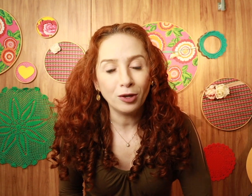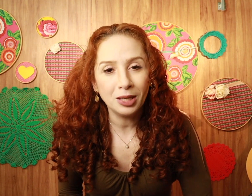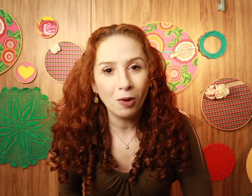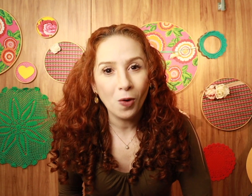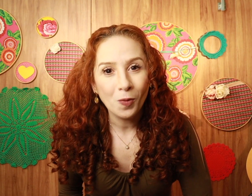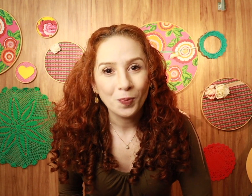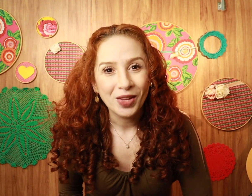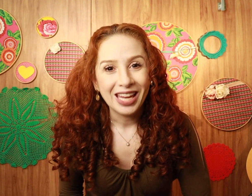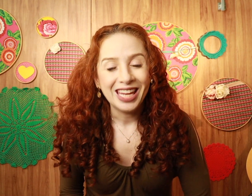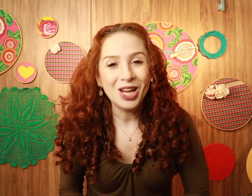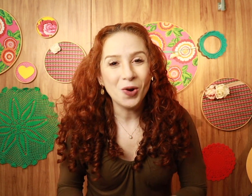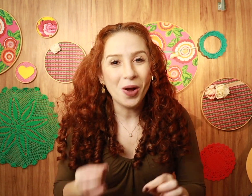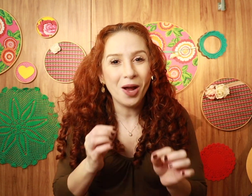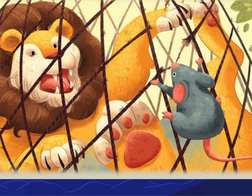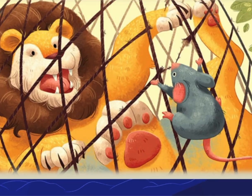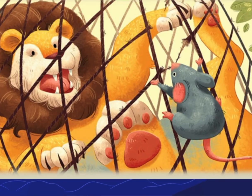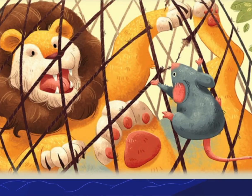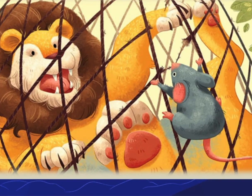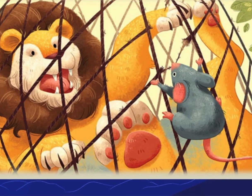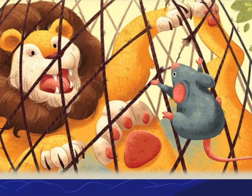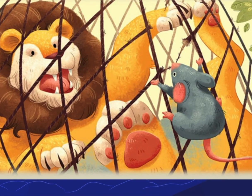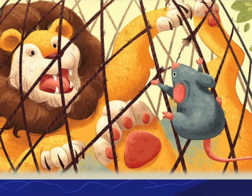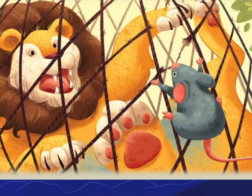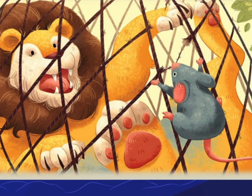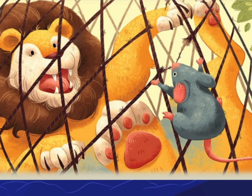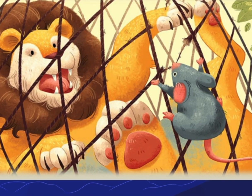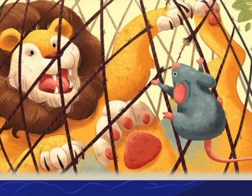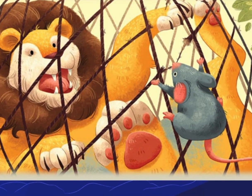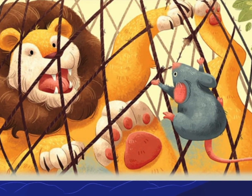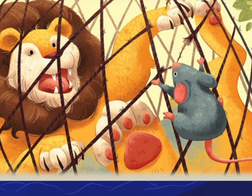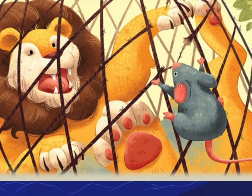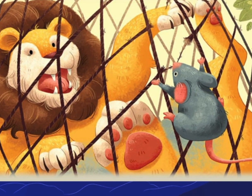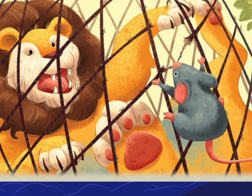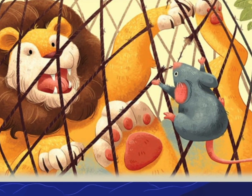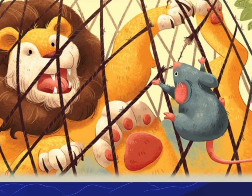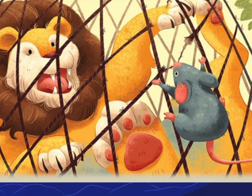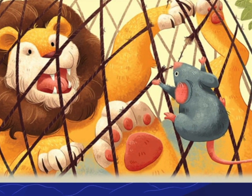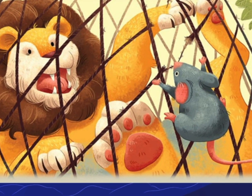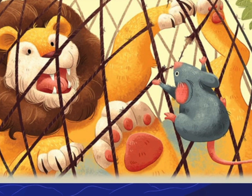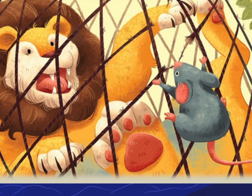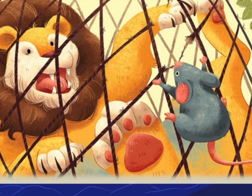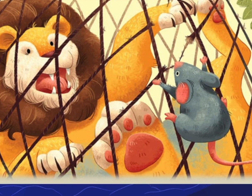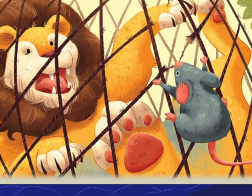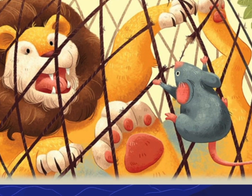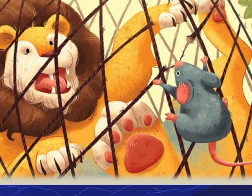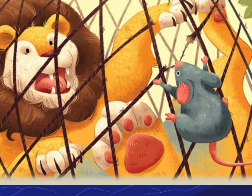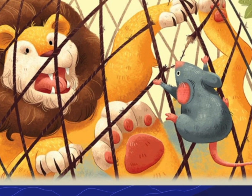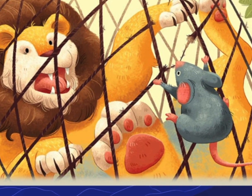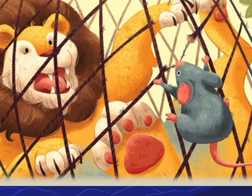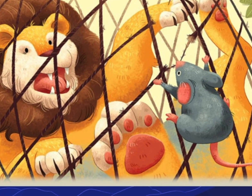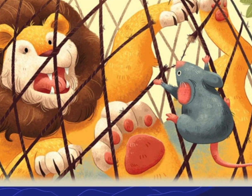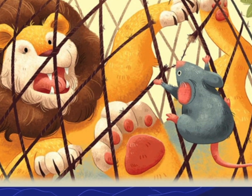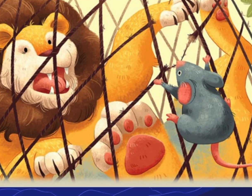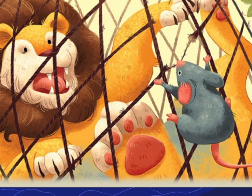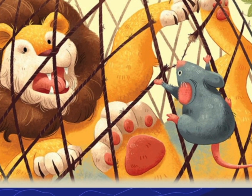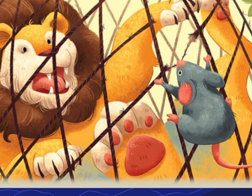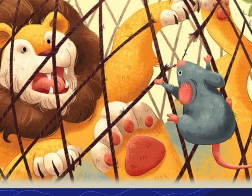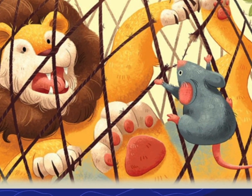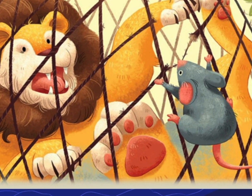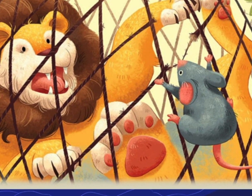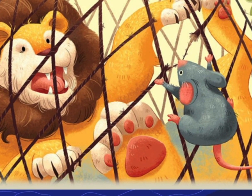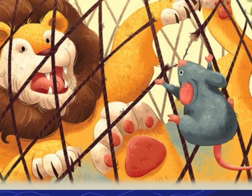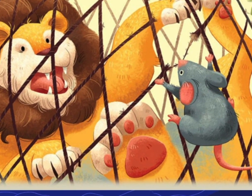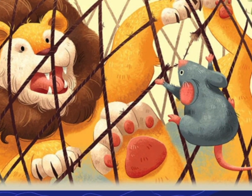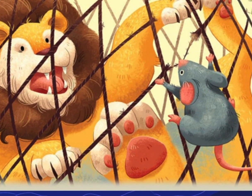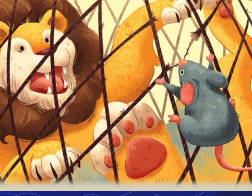se aproximou e roeu as cordas até deixá-lo livre. Então disse: